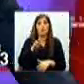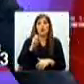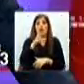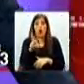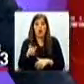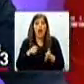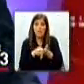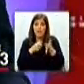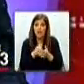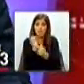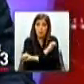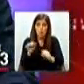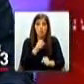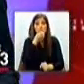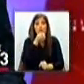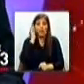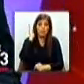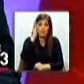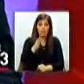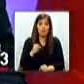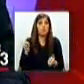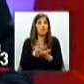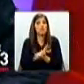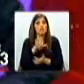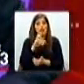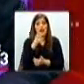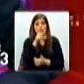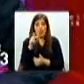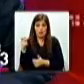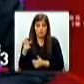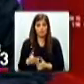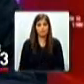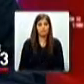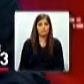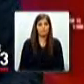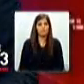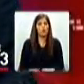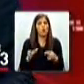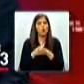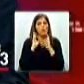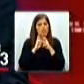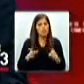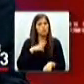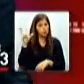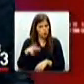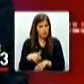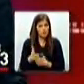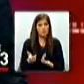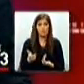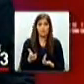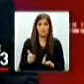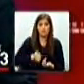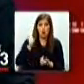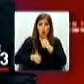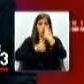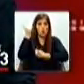São aqui descrita em direto pela repórter da RTP, Carla Diogo. Um grupo de investigadores portugueses ganhou um